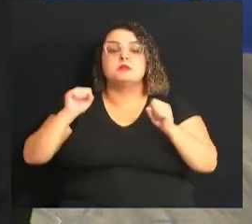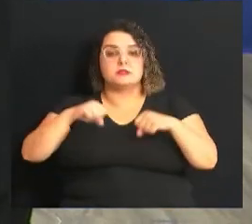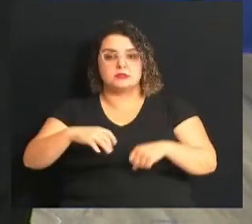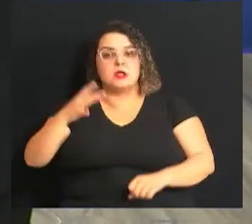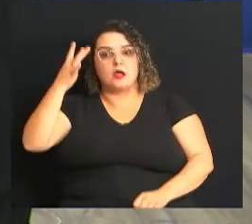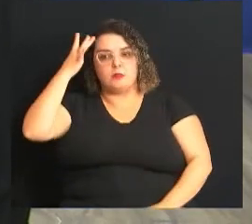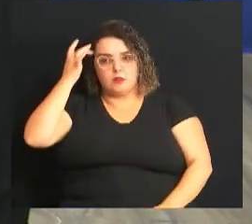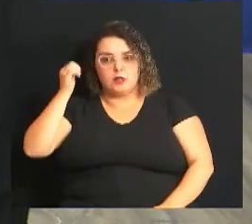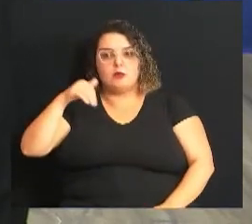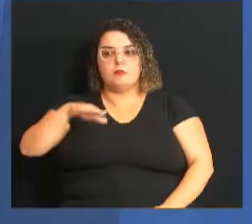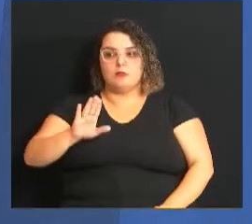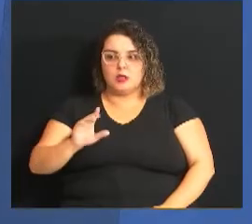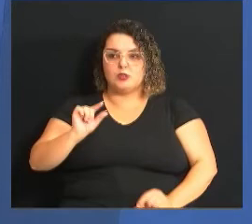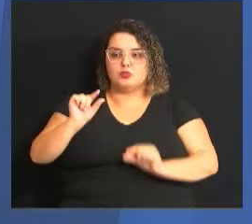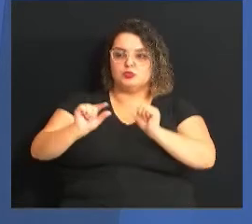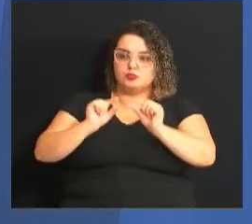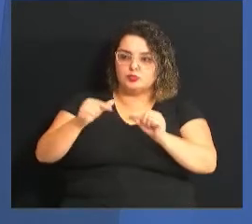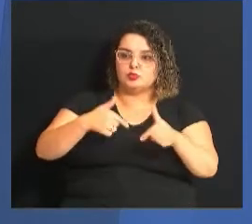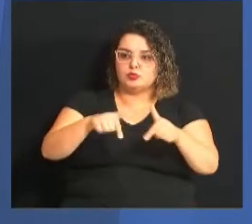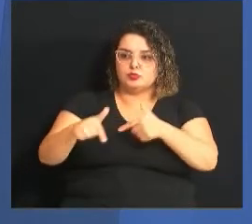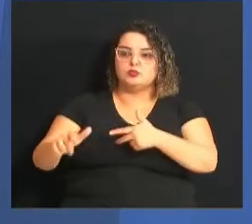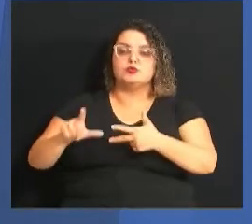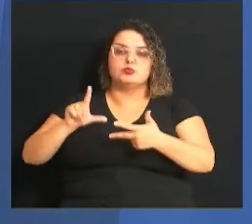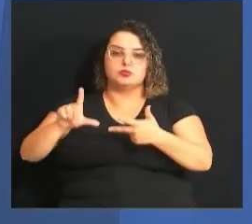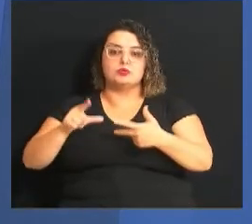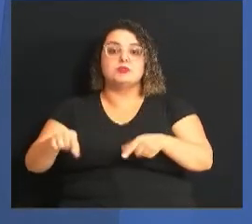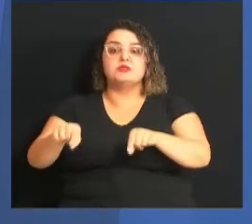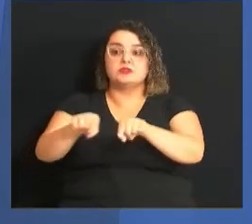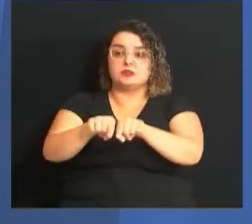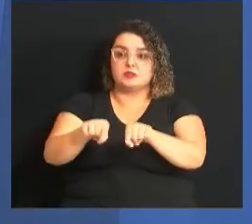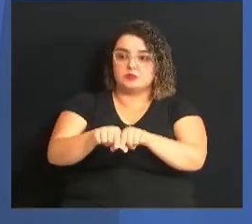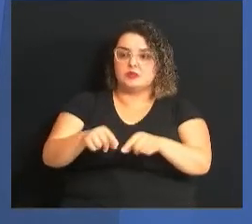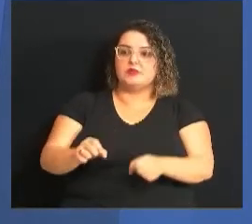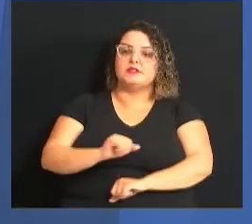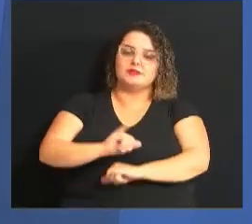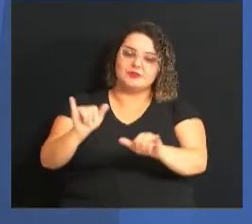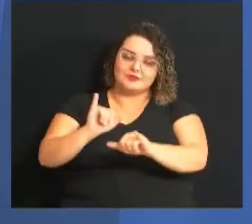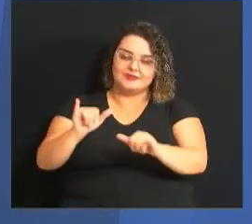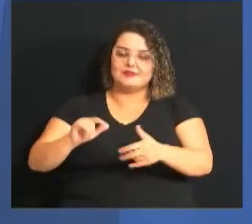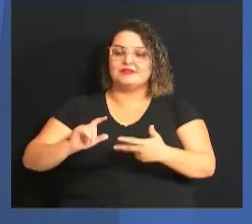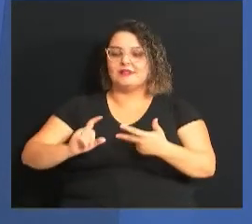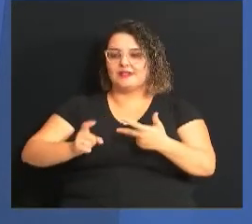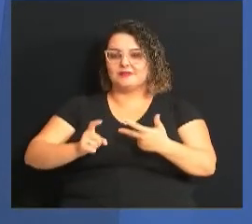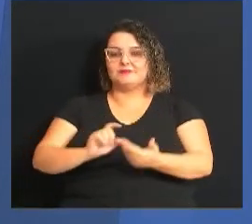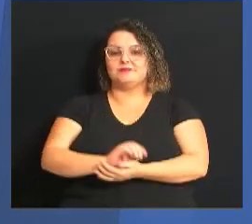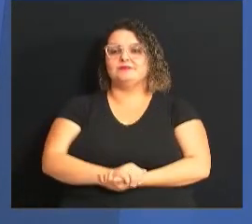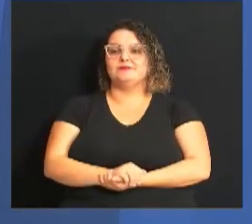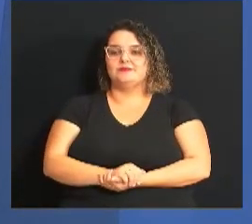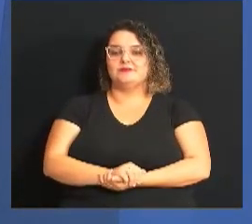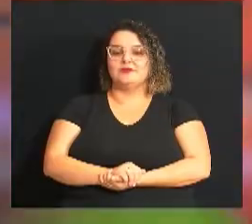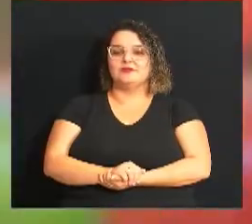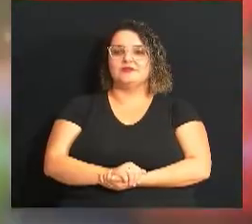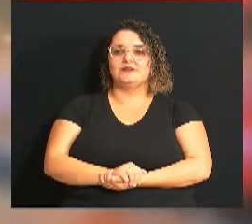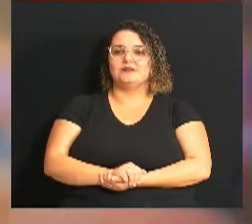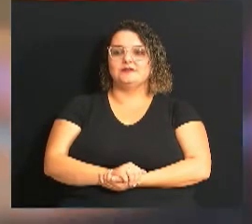traz mais um pouco do trabalho do Legislativo e também as notícias da metrópole.